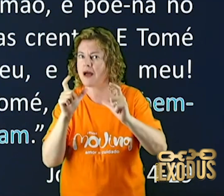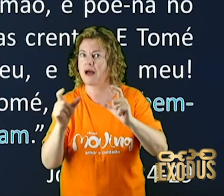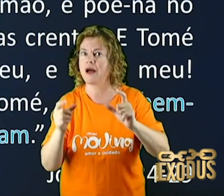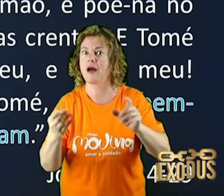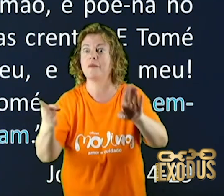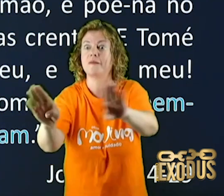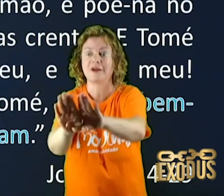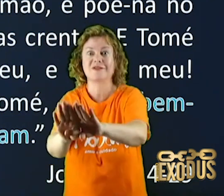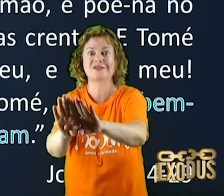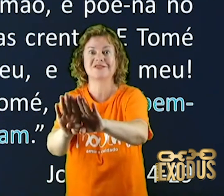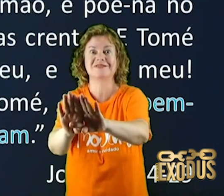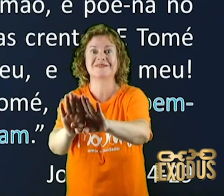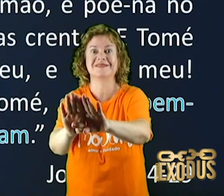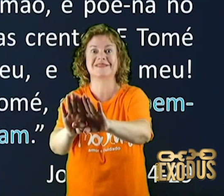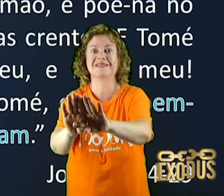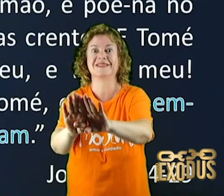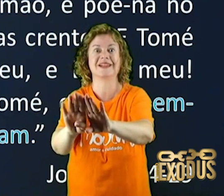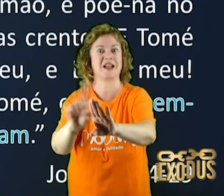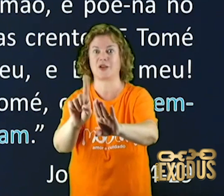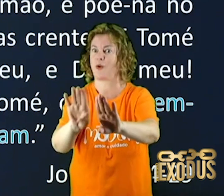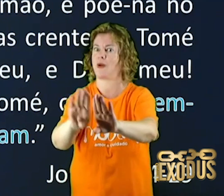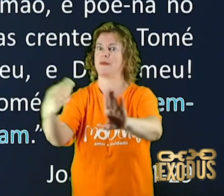apareceu sem abrir a porta.